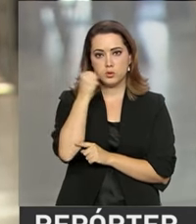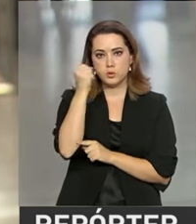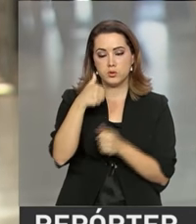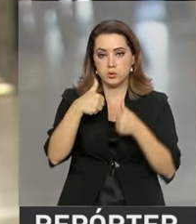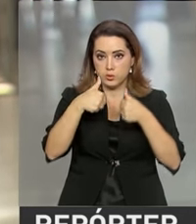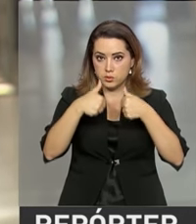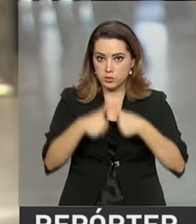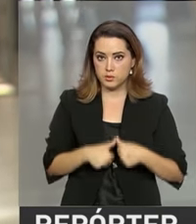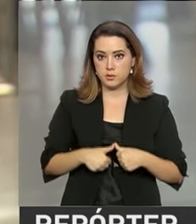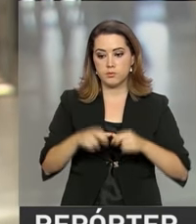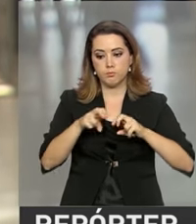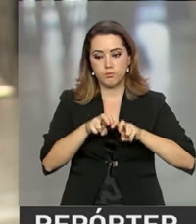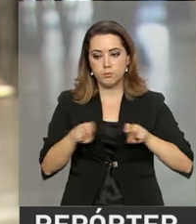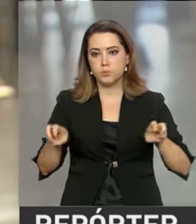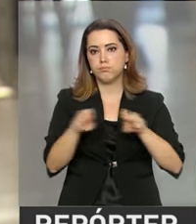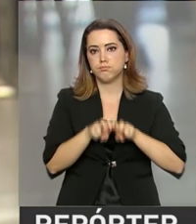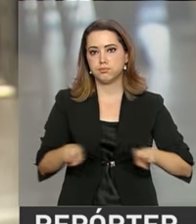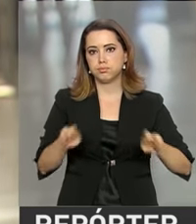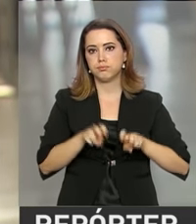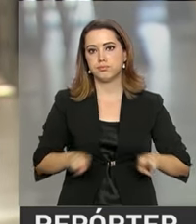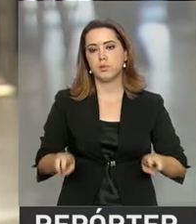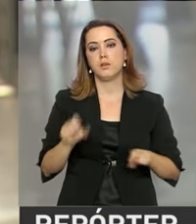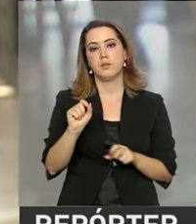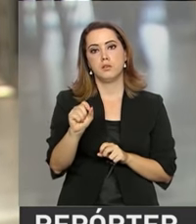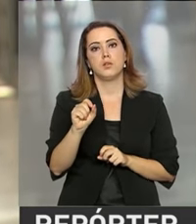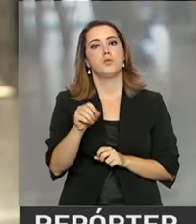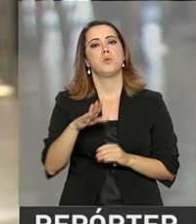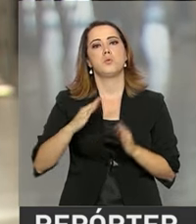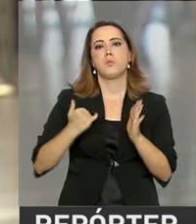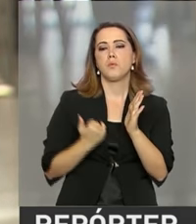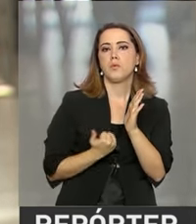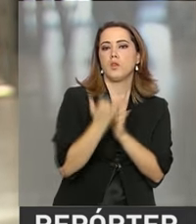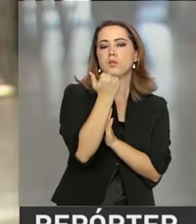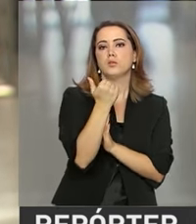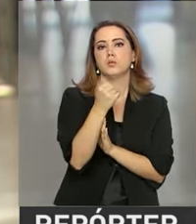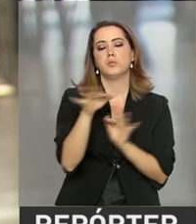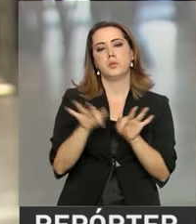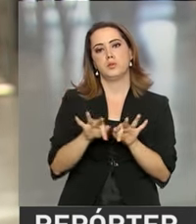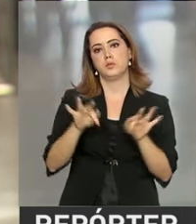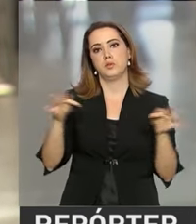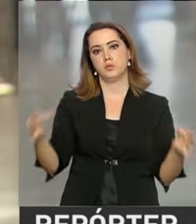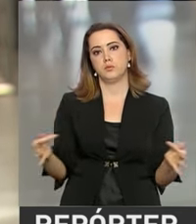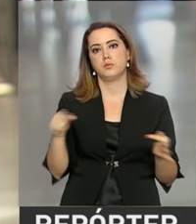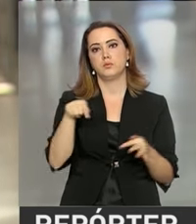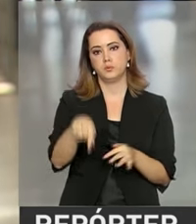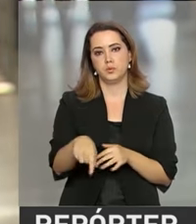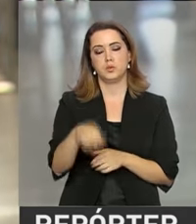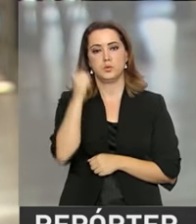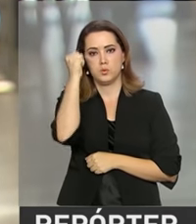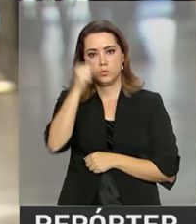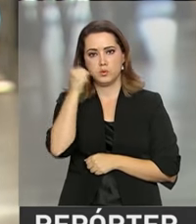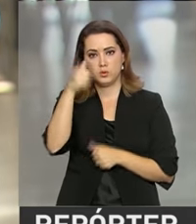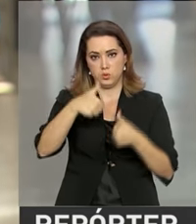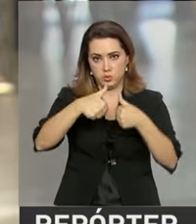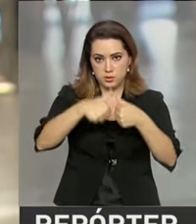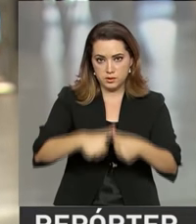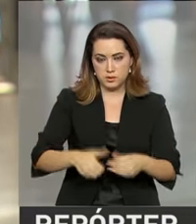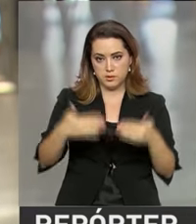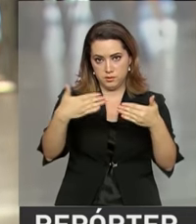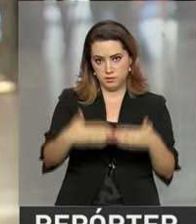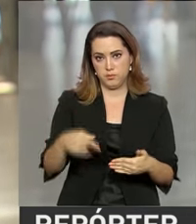do parecer, ou seja, a maioria simples dos senadores presentes no plenário. Caso o parecer